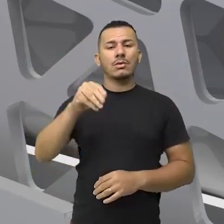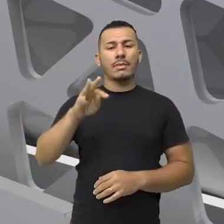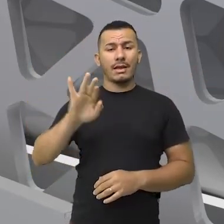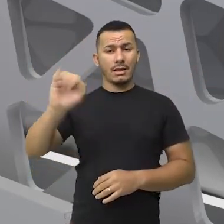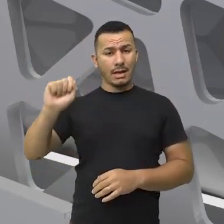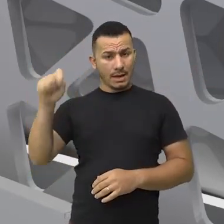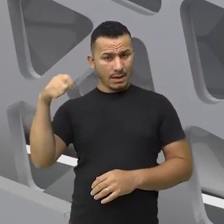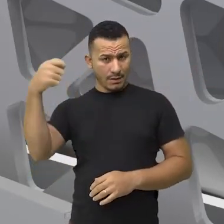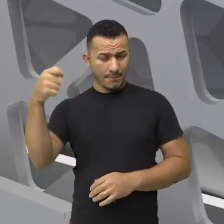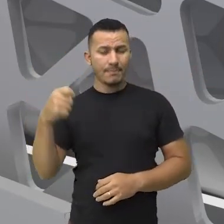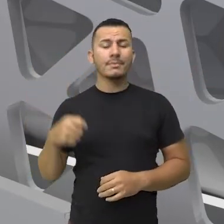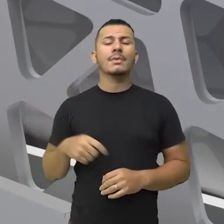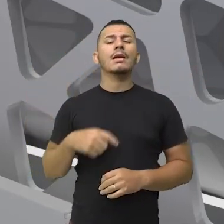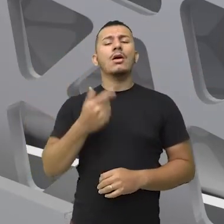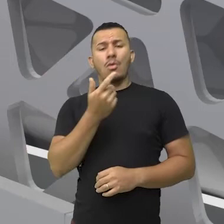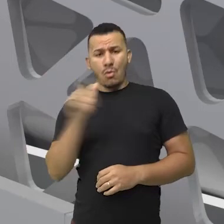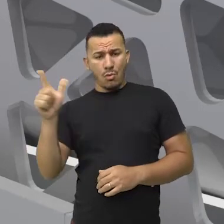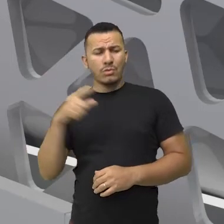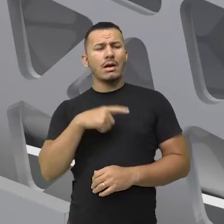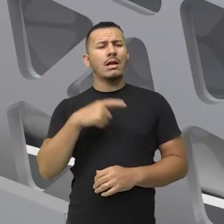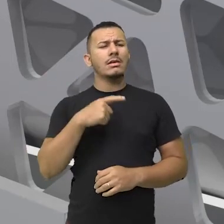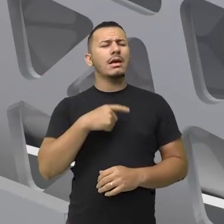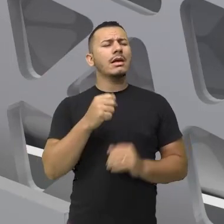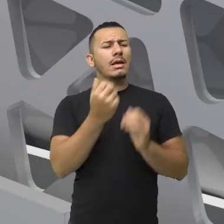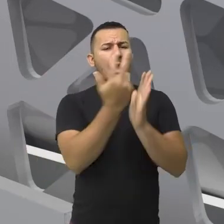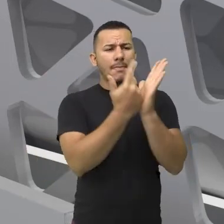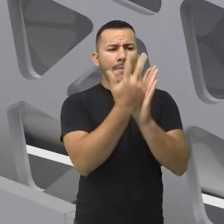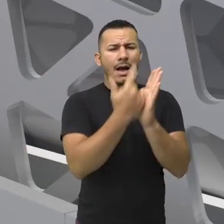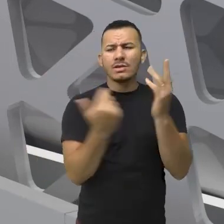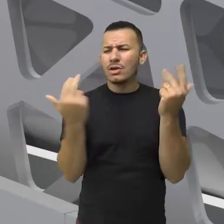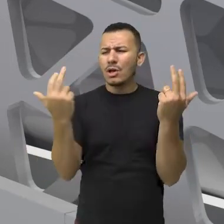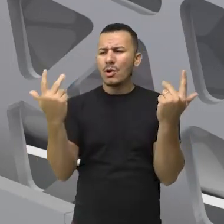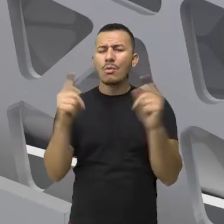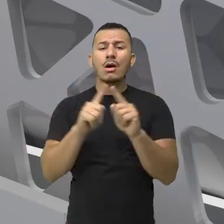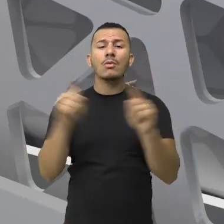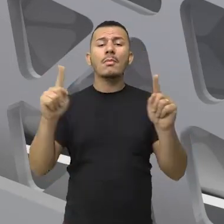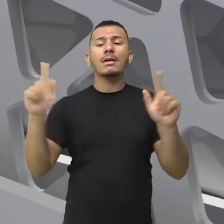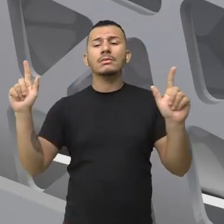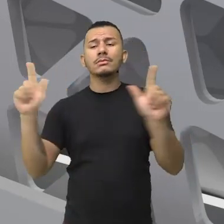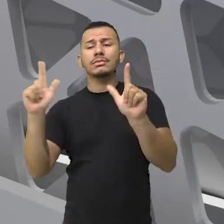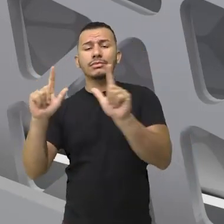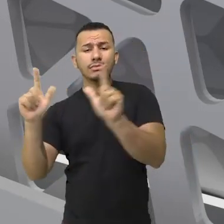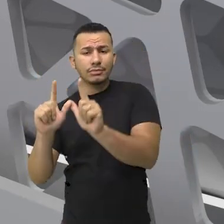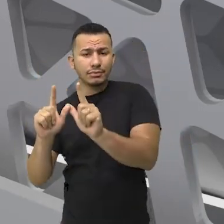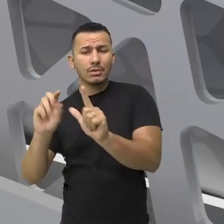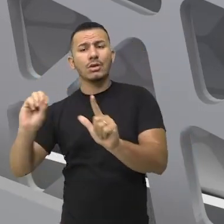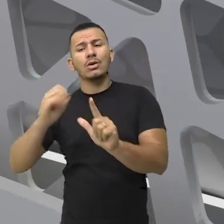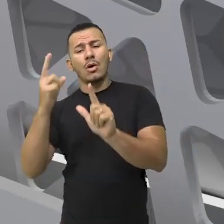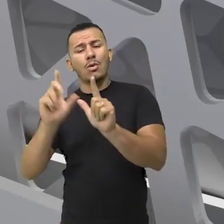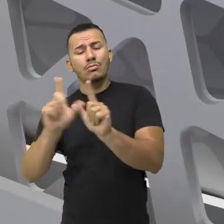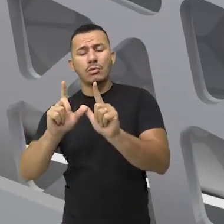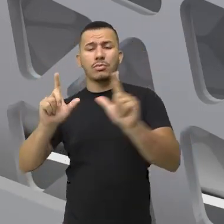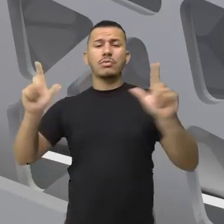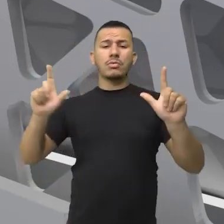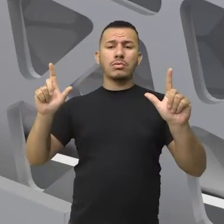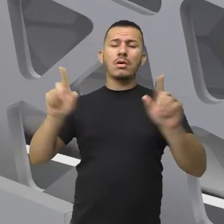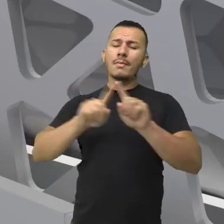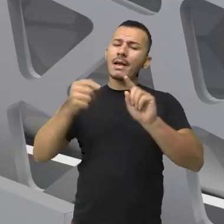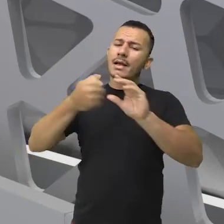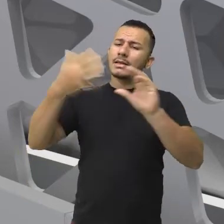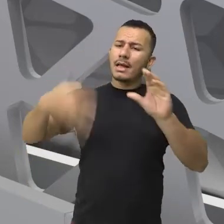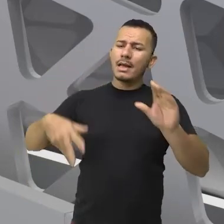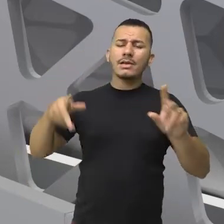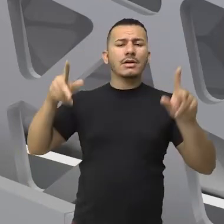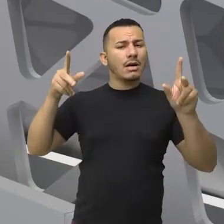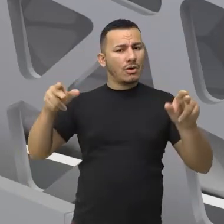porém agora uma figurinha pequenininha, mas mantendo as mesmas características. Ah, é um figurão, uma maior,